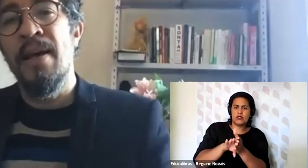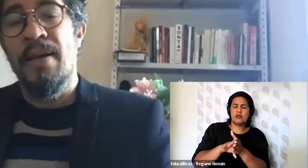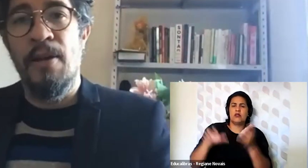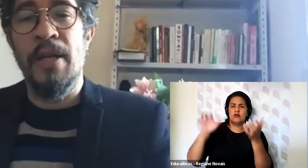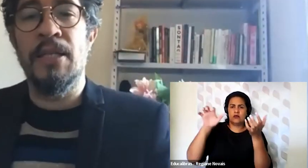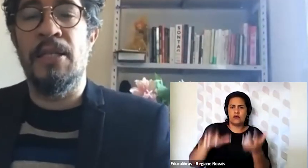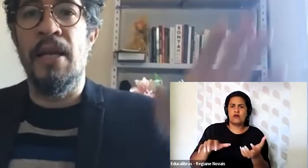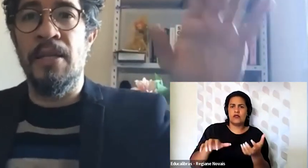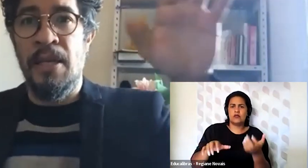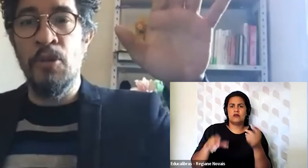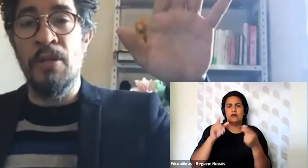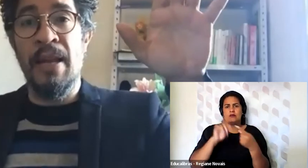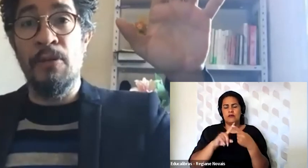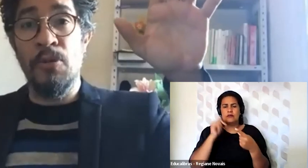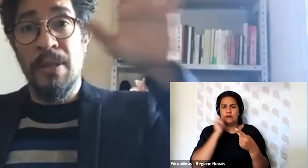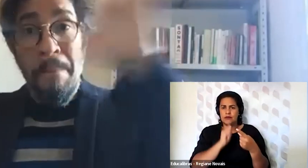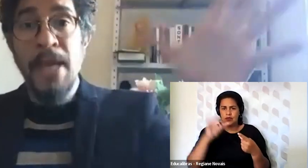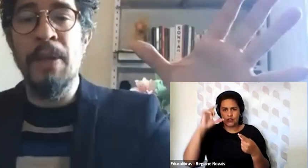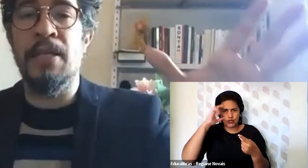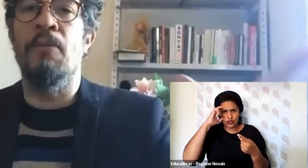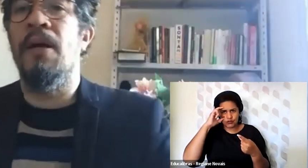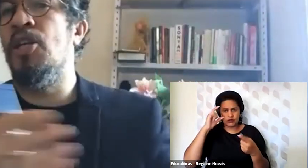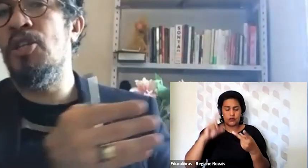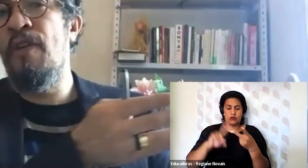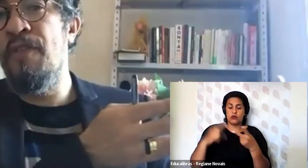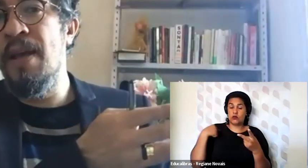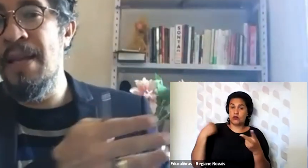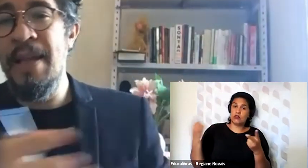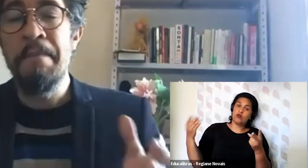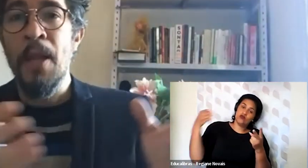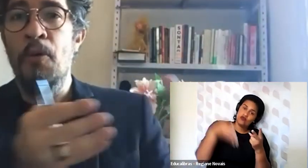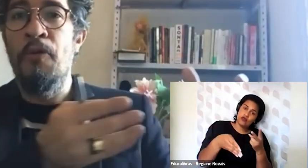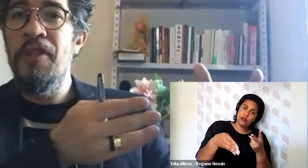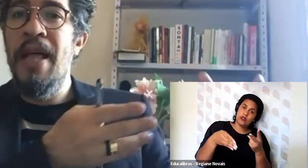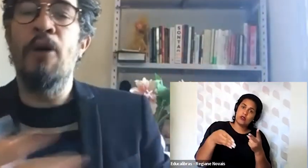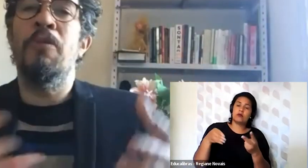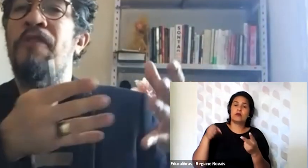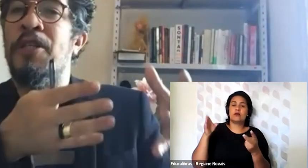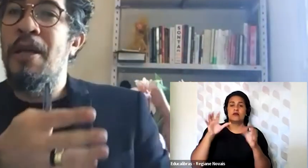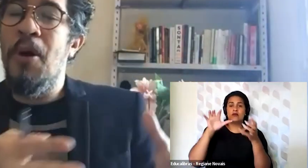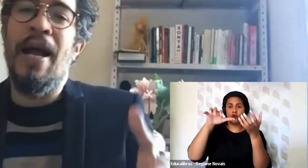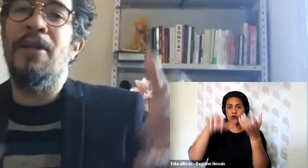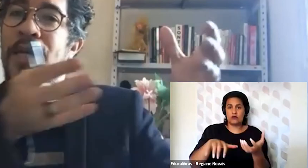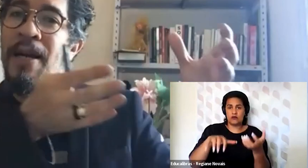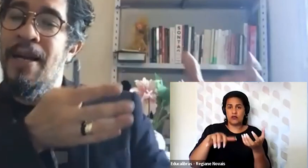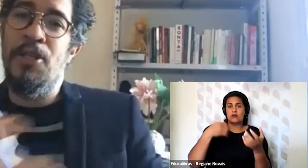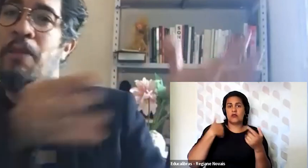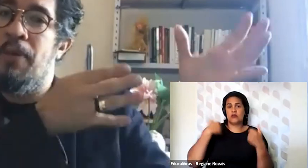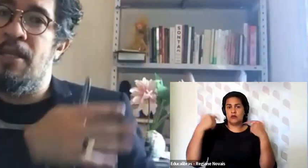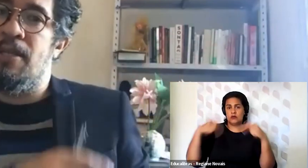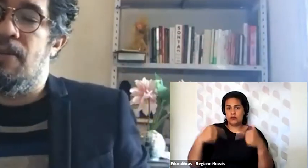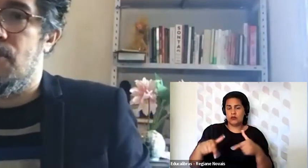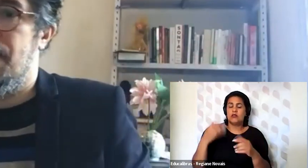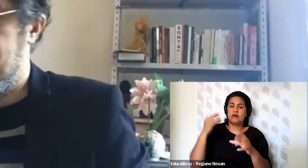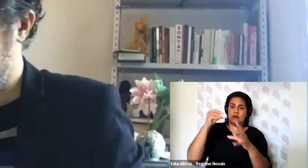mulher, e eu tenhamos sido eleitos na mesma eleição. A gente vivia ali o final de uma festa democrática garantida